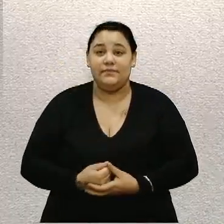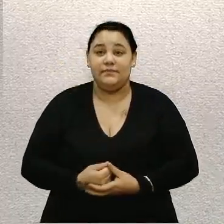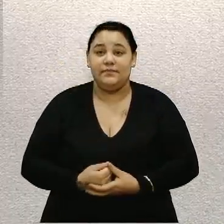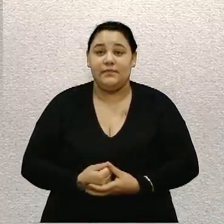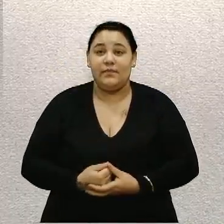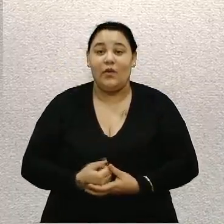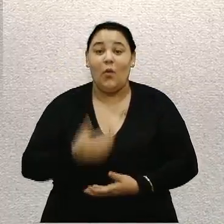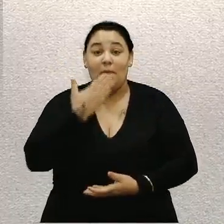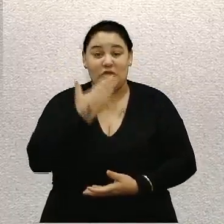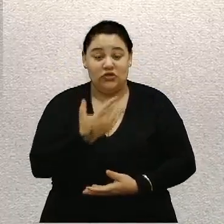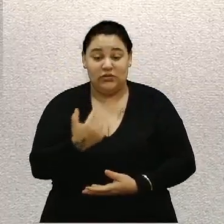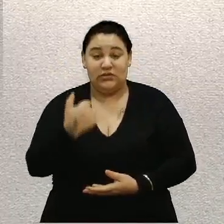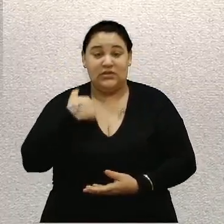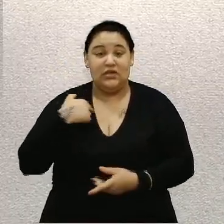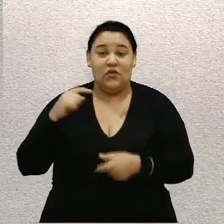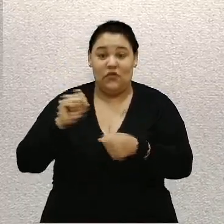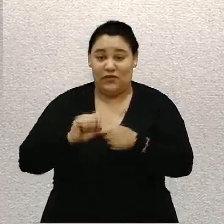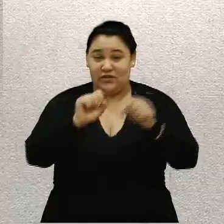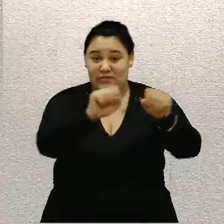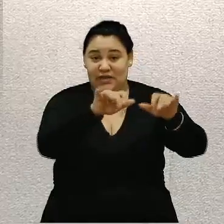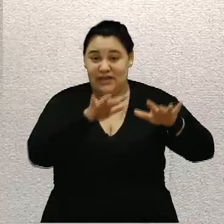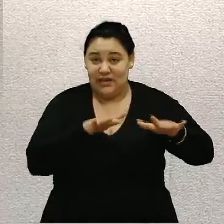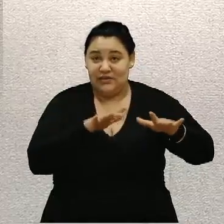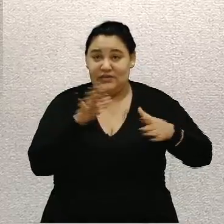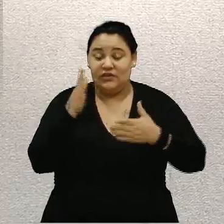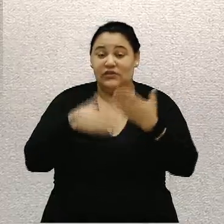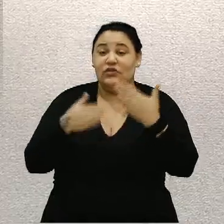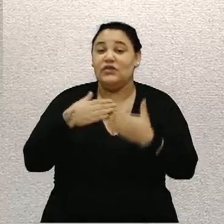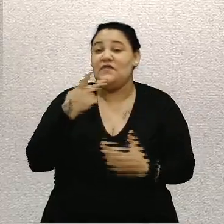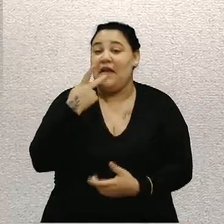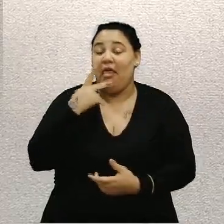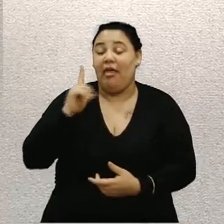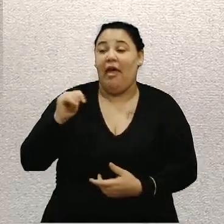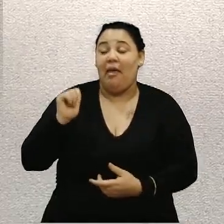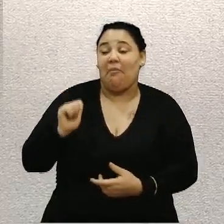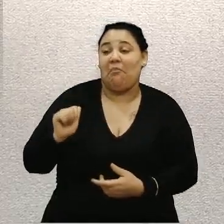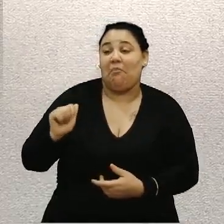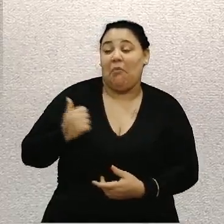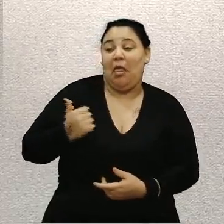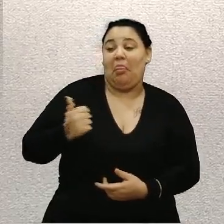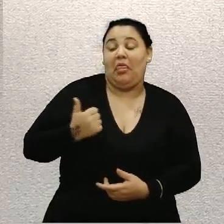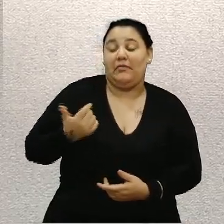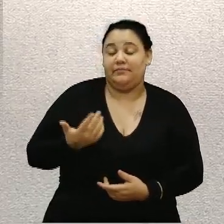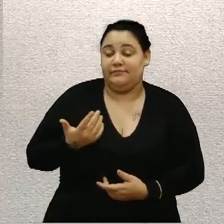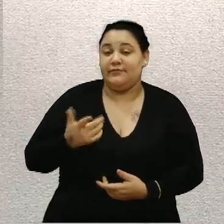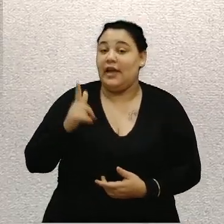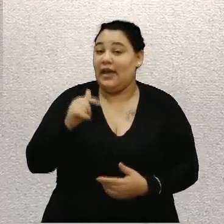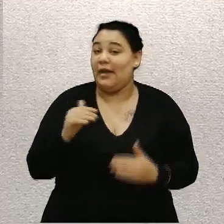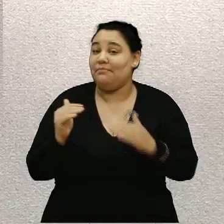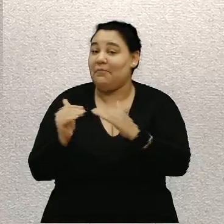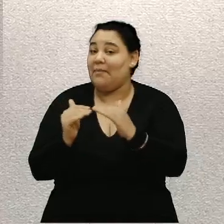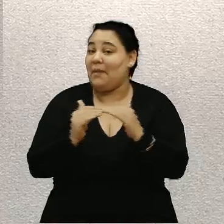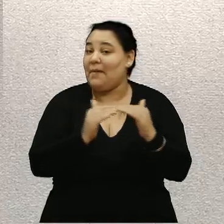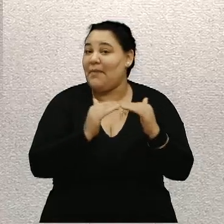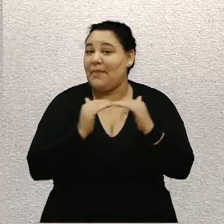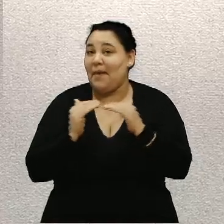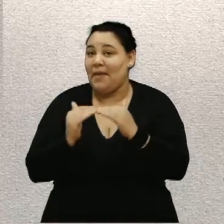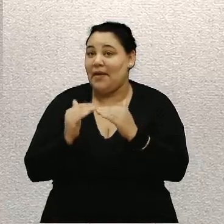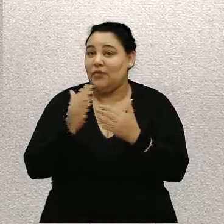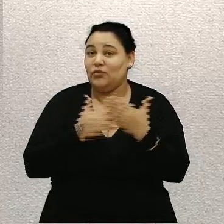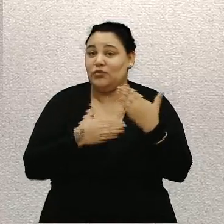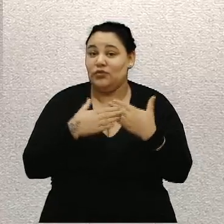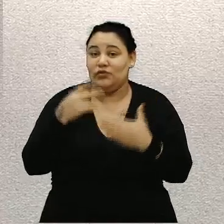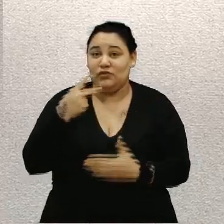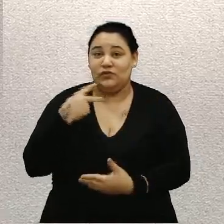que eu fiz para esse plenário, que todos dizem aqui que é soberano, foi em comum acordo com todos os vereadores.